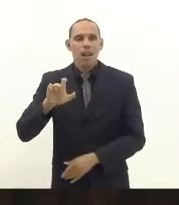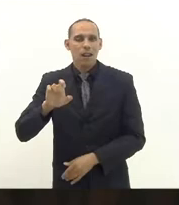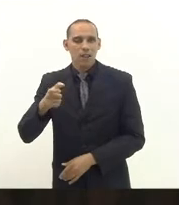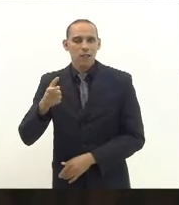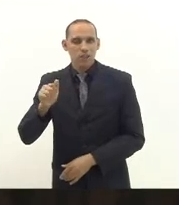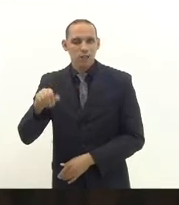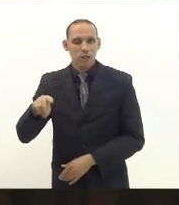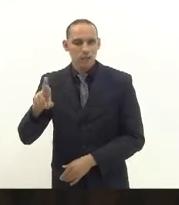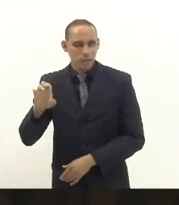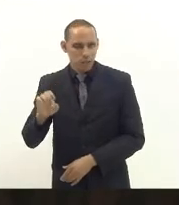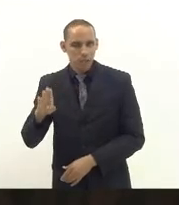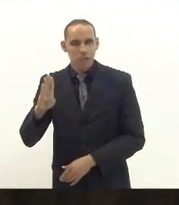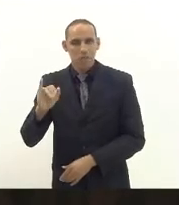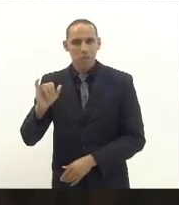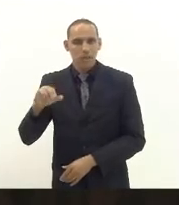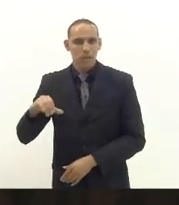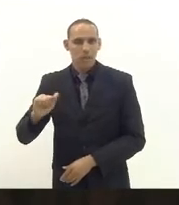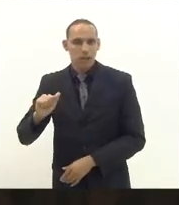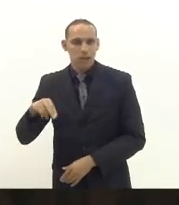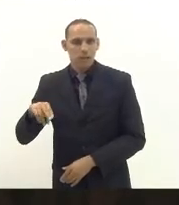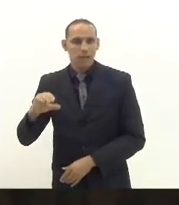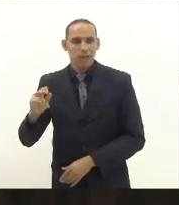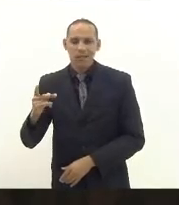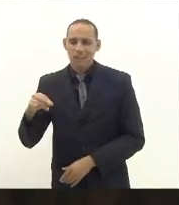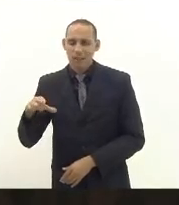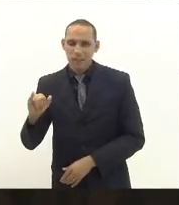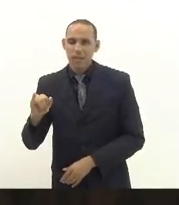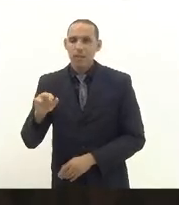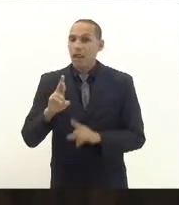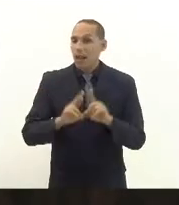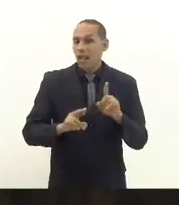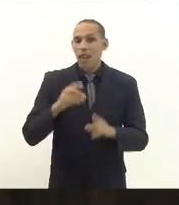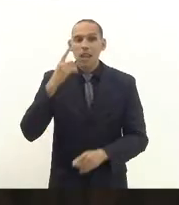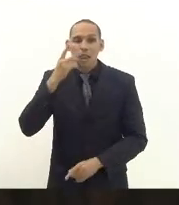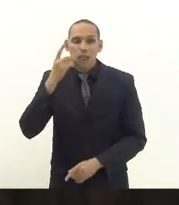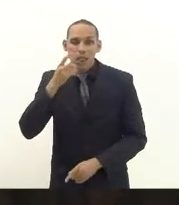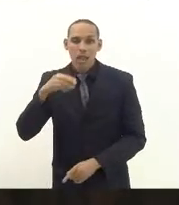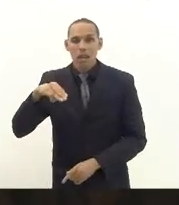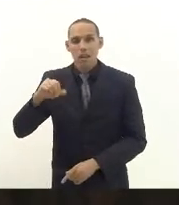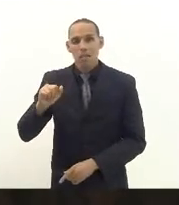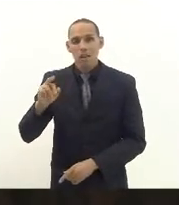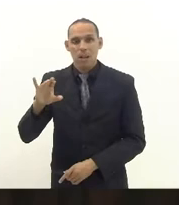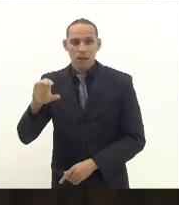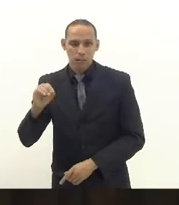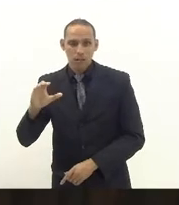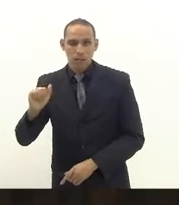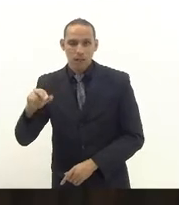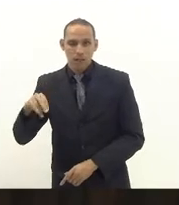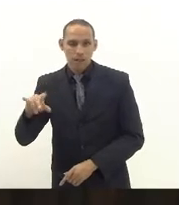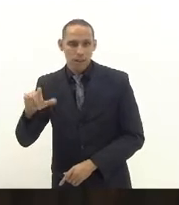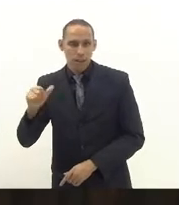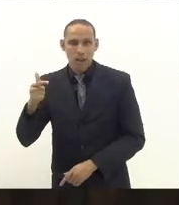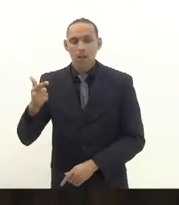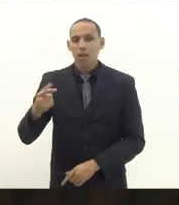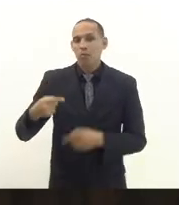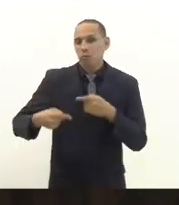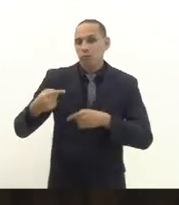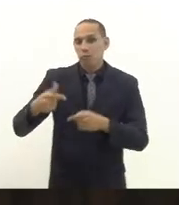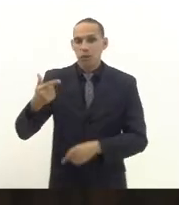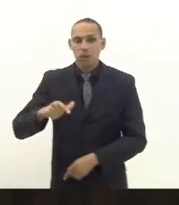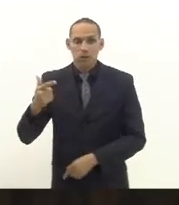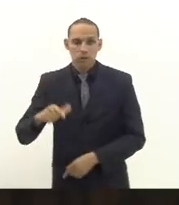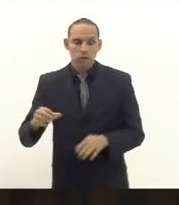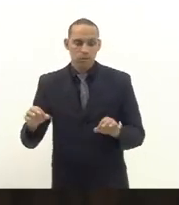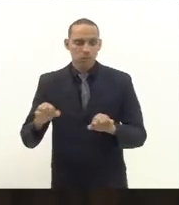parecida a comissão de normas internas e proposições externas favorável relator deputado mas canela em discussão não havendo que Queira